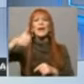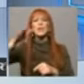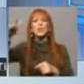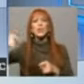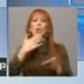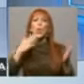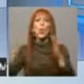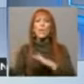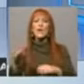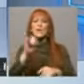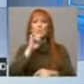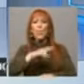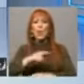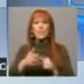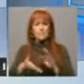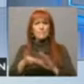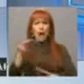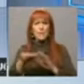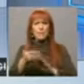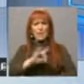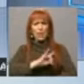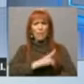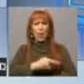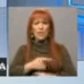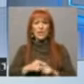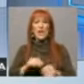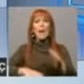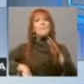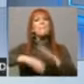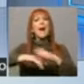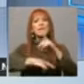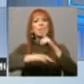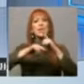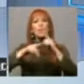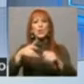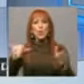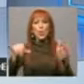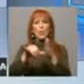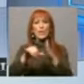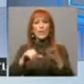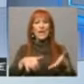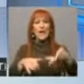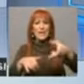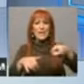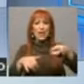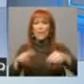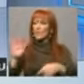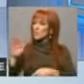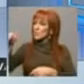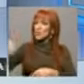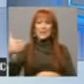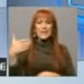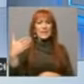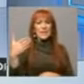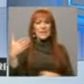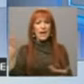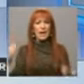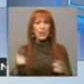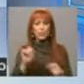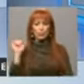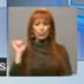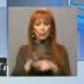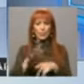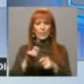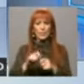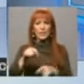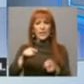o vento pode soprar ainda mais intenso. Em relação às máximas, Funchal com 19, Porto Santo com 17, agitação